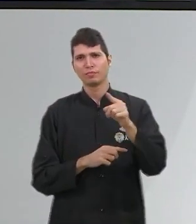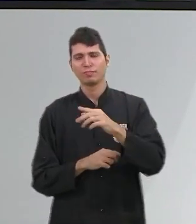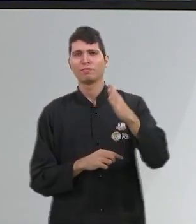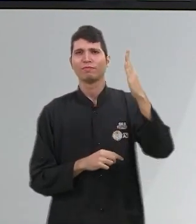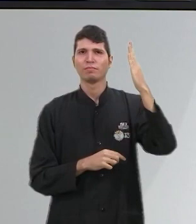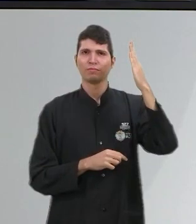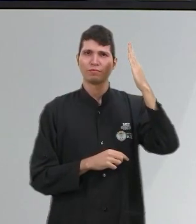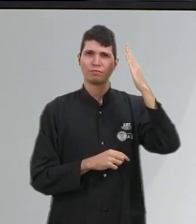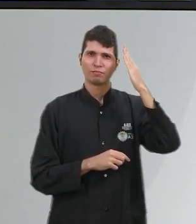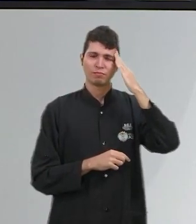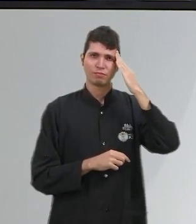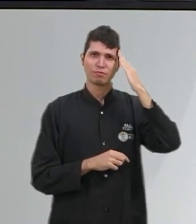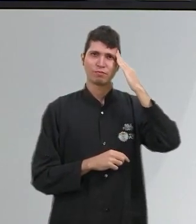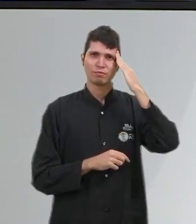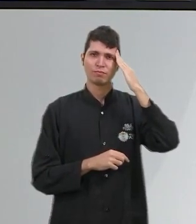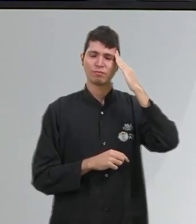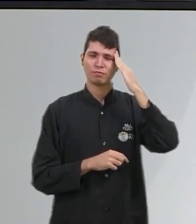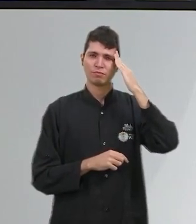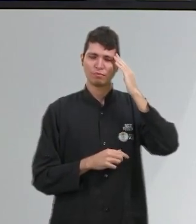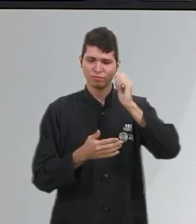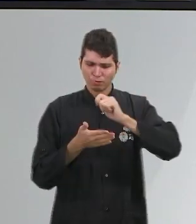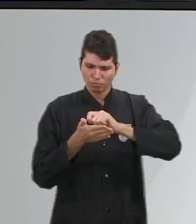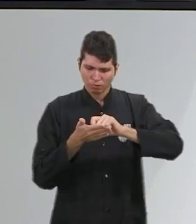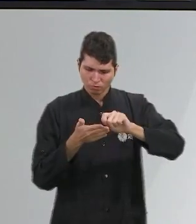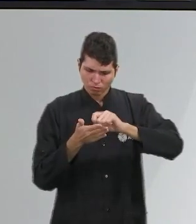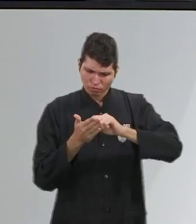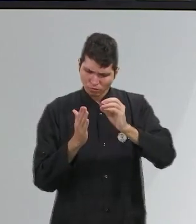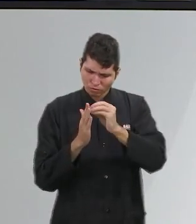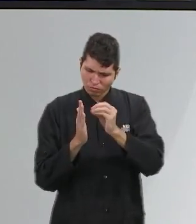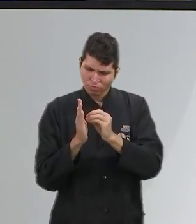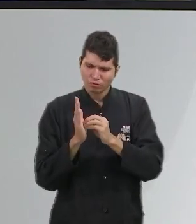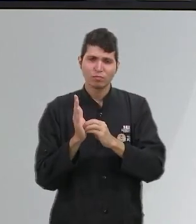tá? Tenham anotado todas as informações